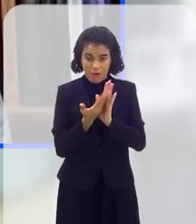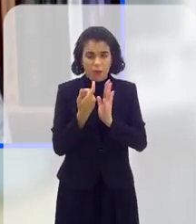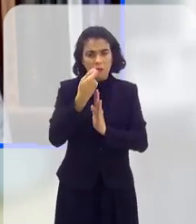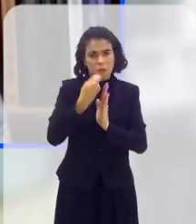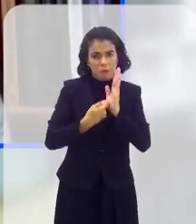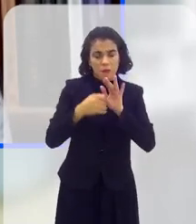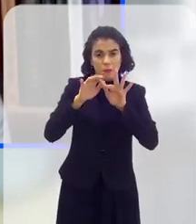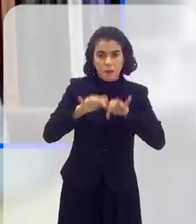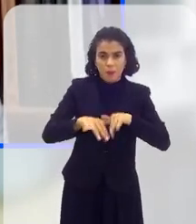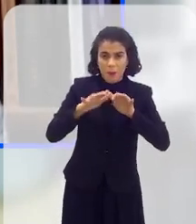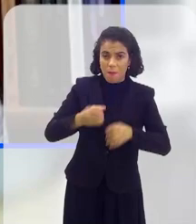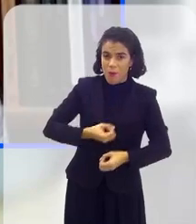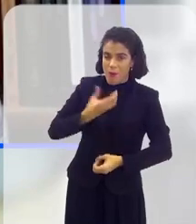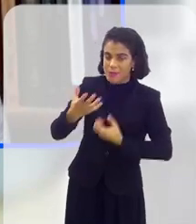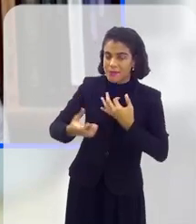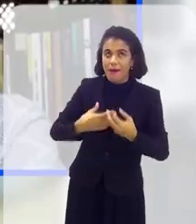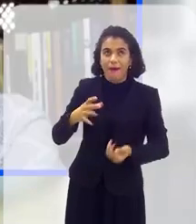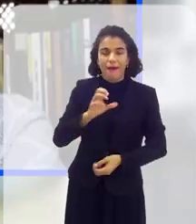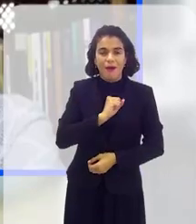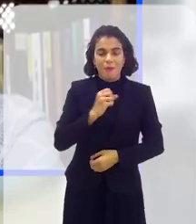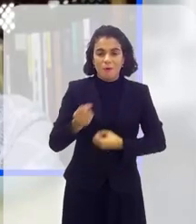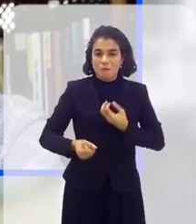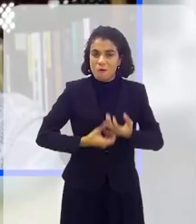respeito dos meus livros: apesar de eu ter escrito